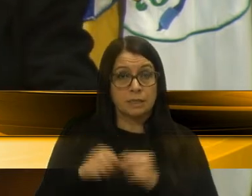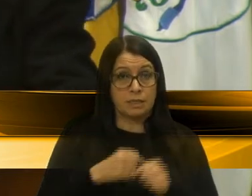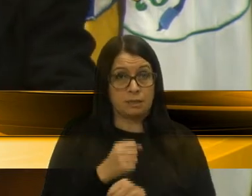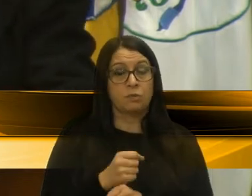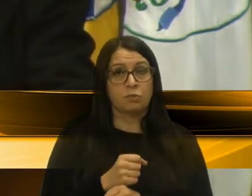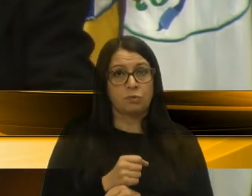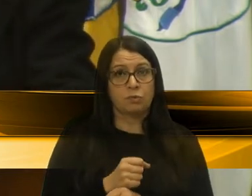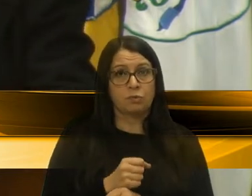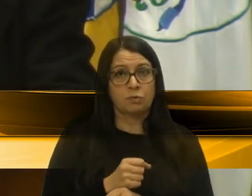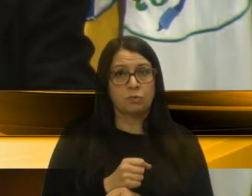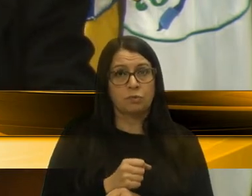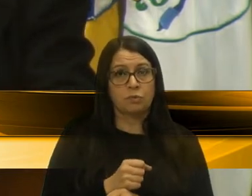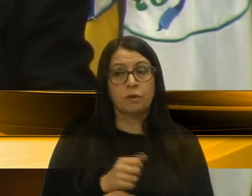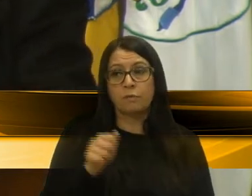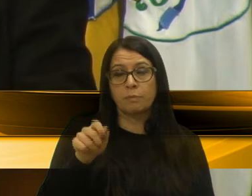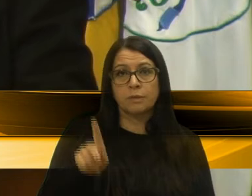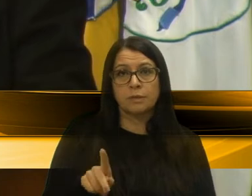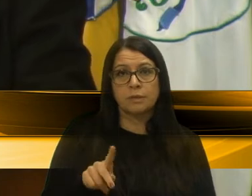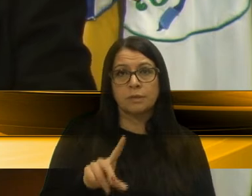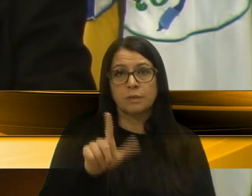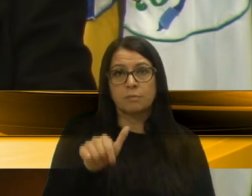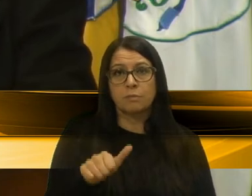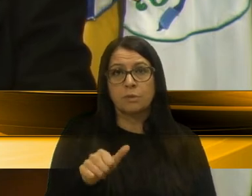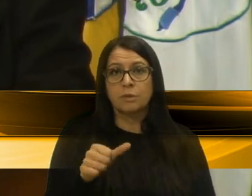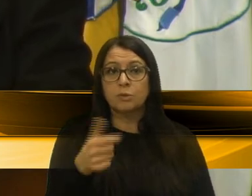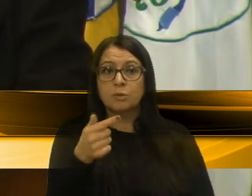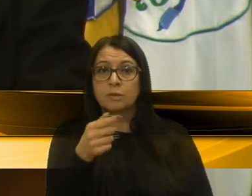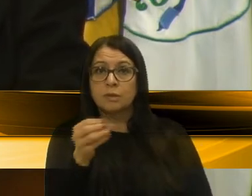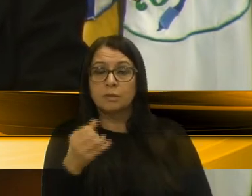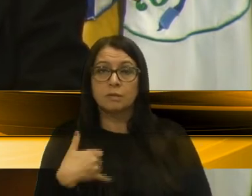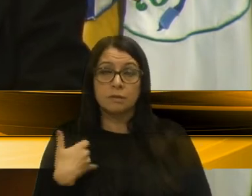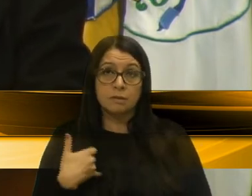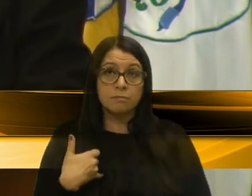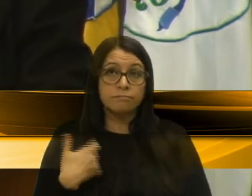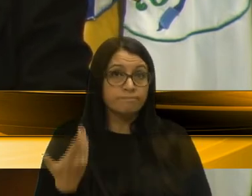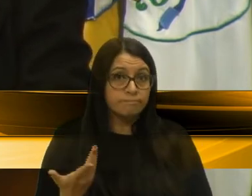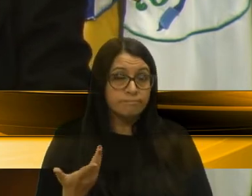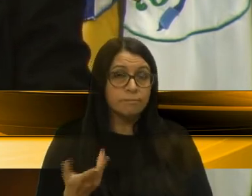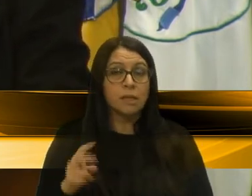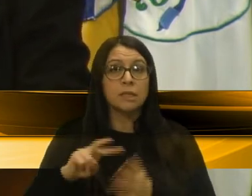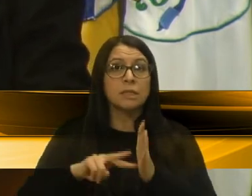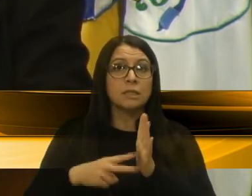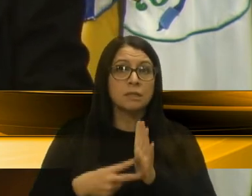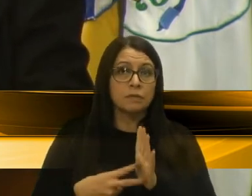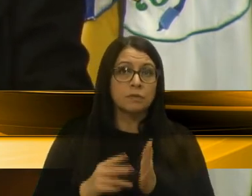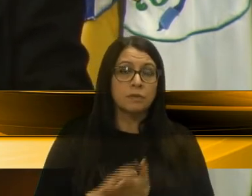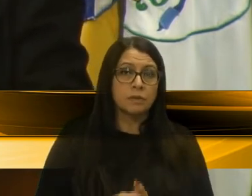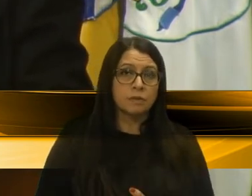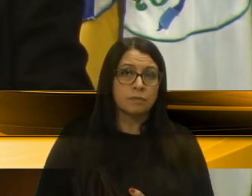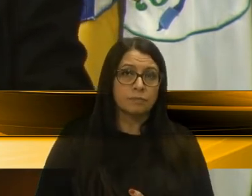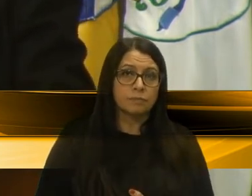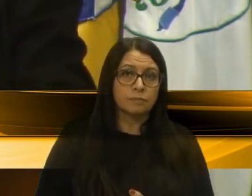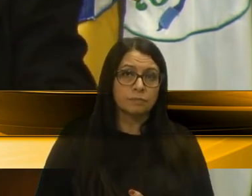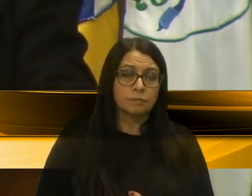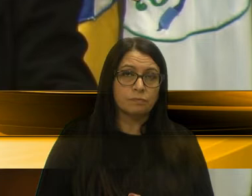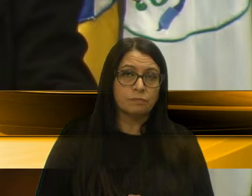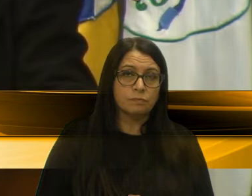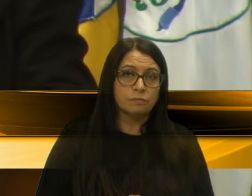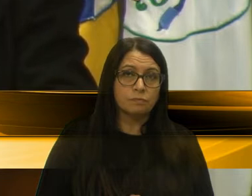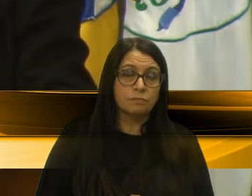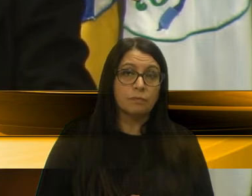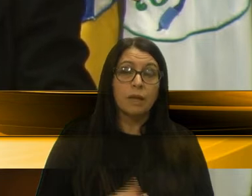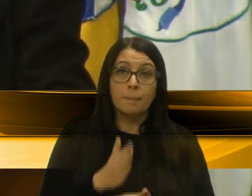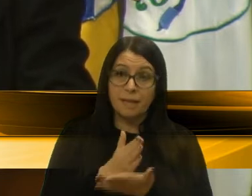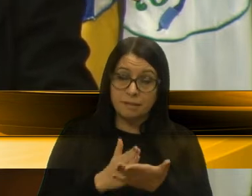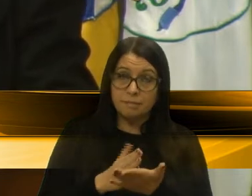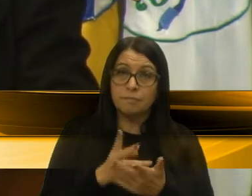ano só vão se aposentar depois dos 70 anos. Portanto, significa dizer que